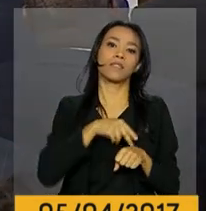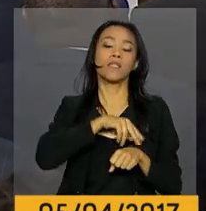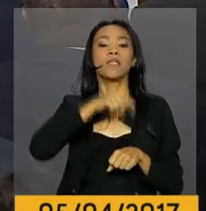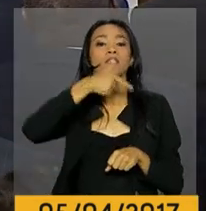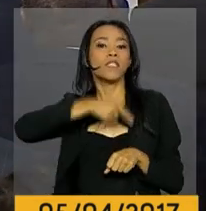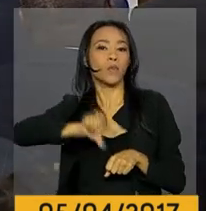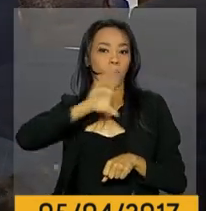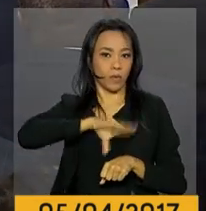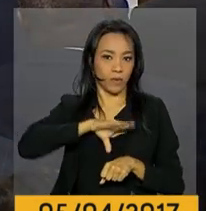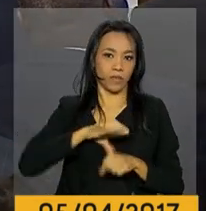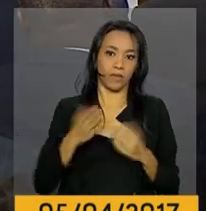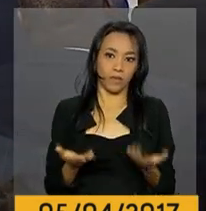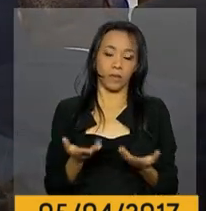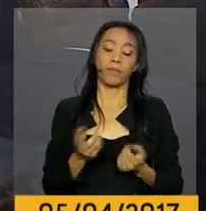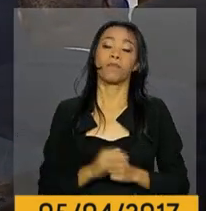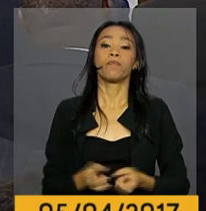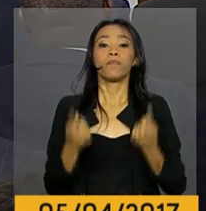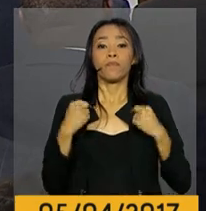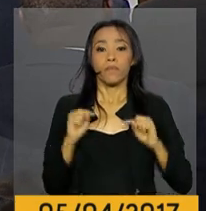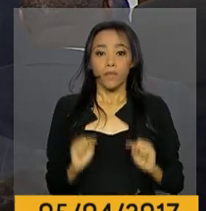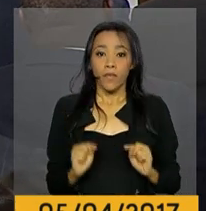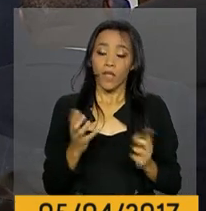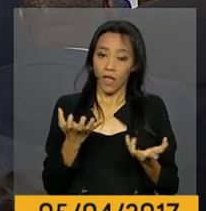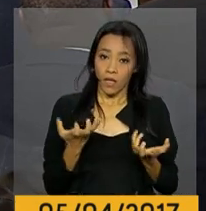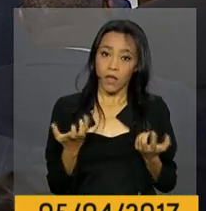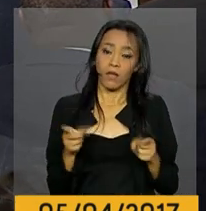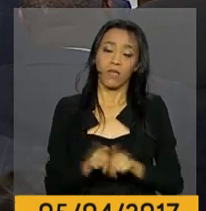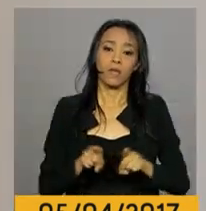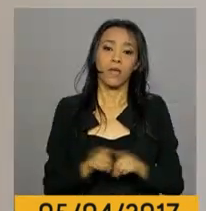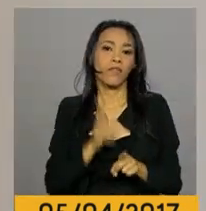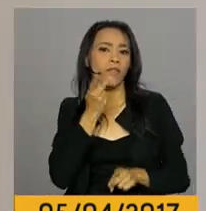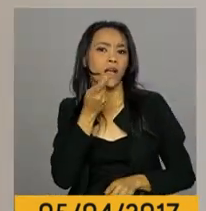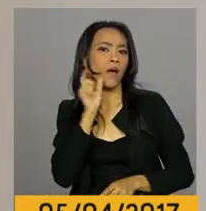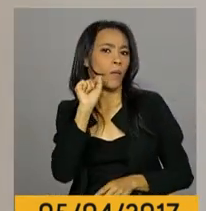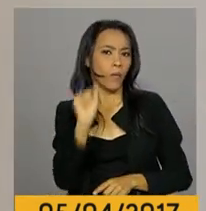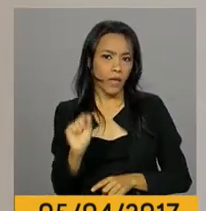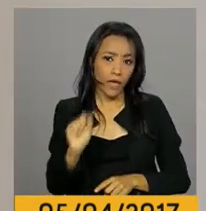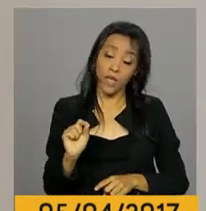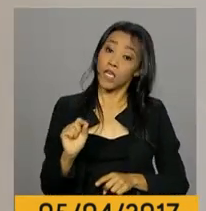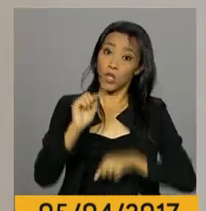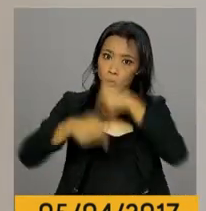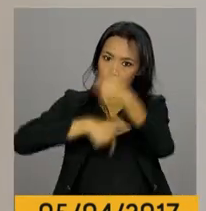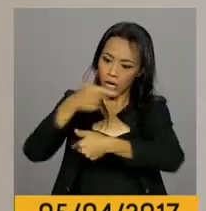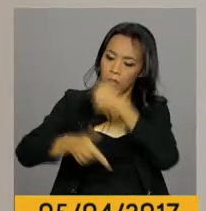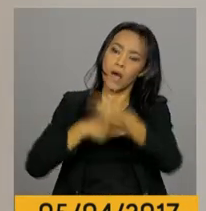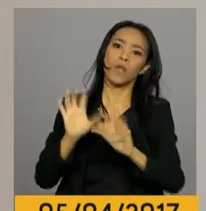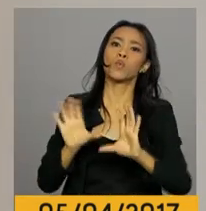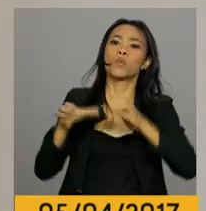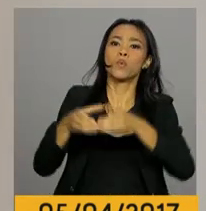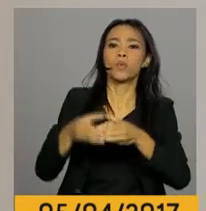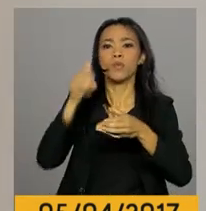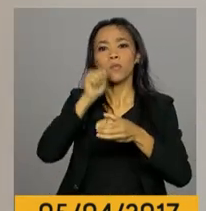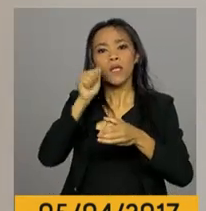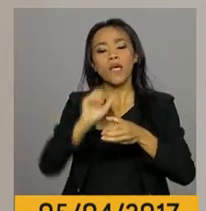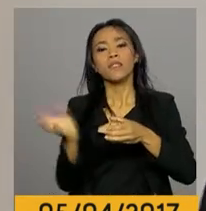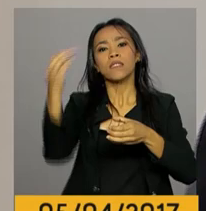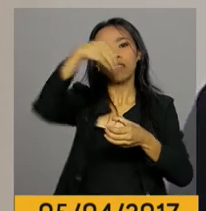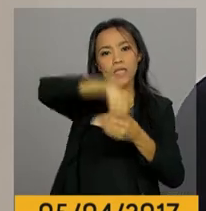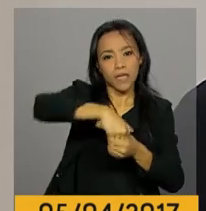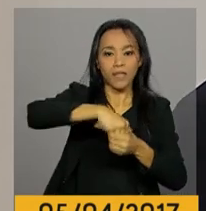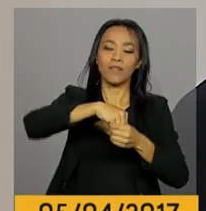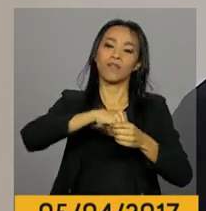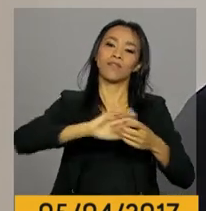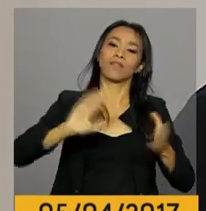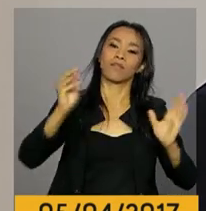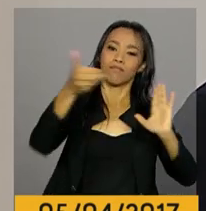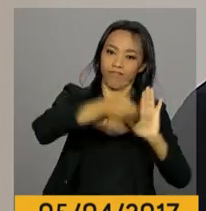Portuguesa quero também registrar que o trabalho da rede de mulheres da Assembleia parlamentar de nossa comunidade são da